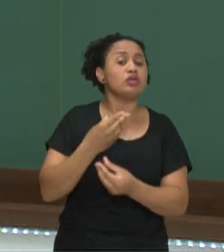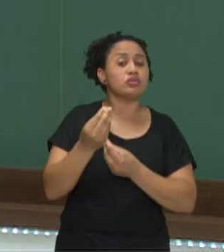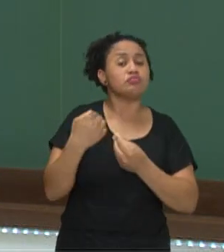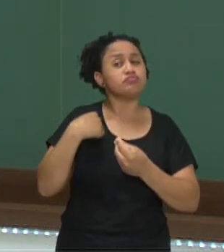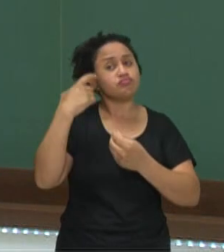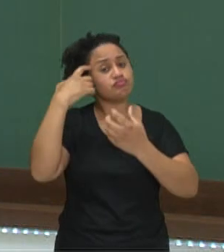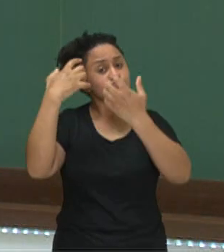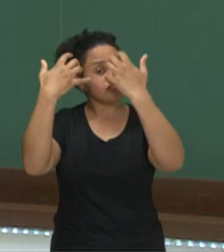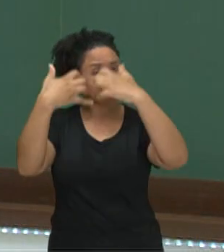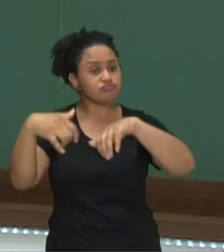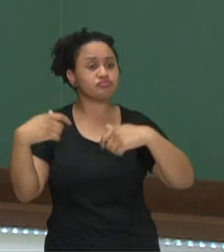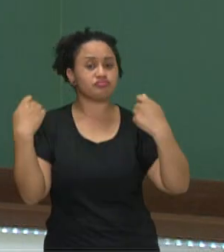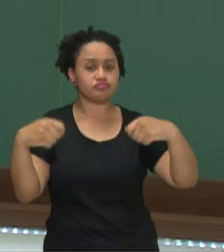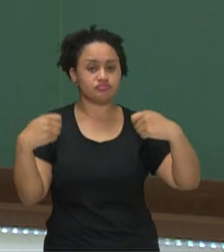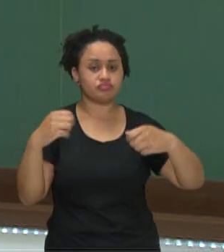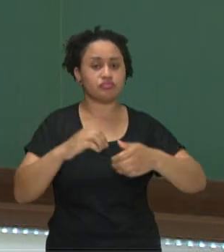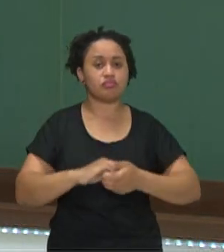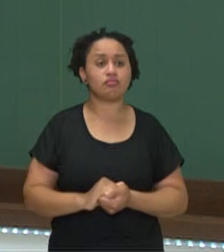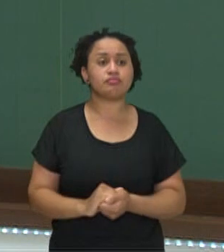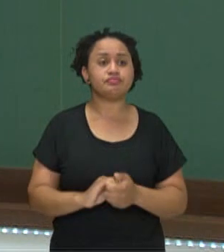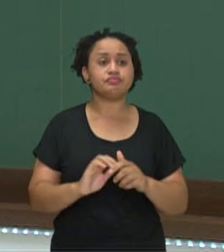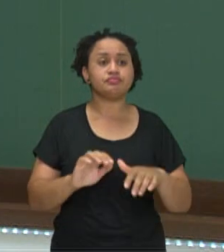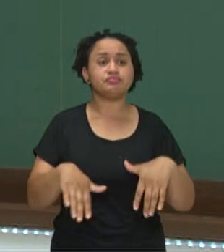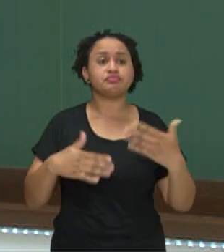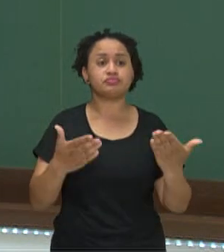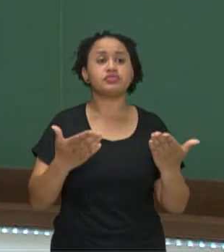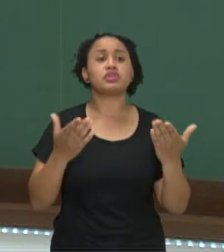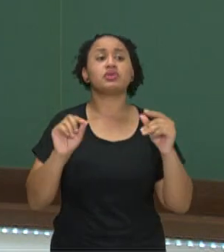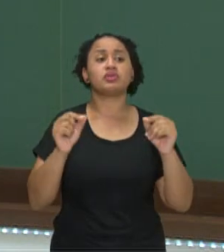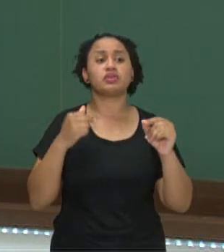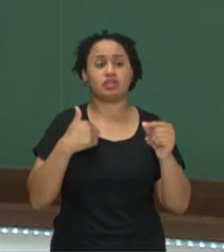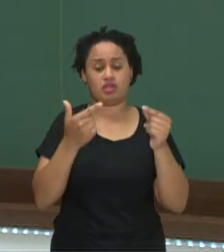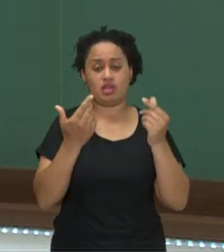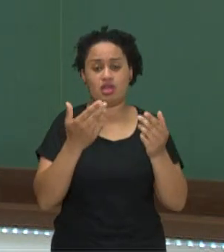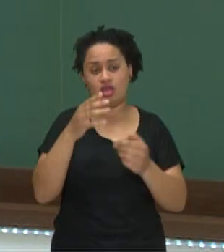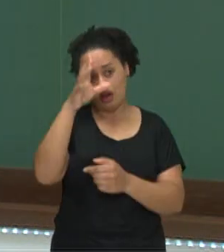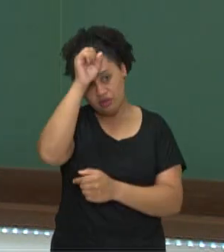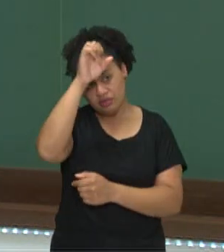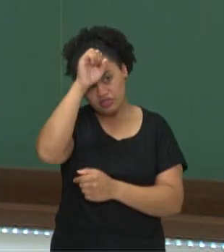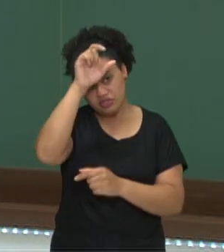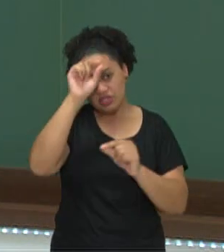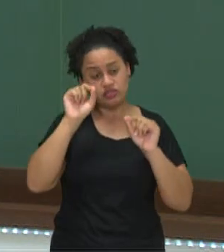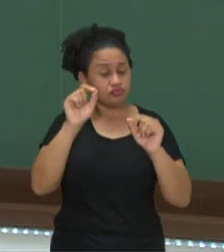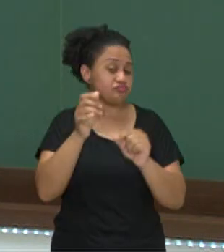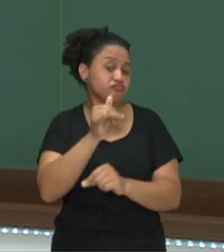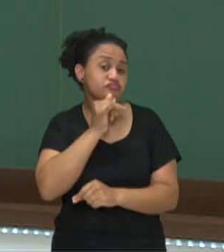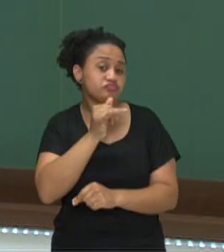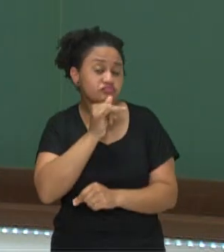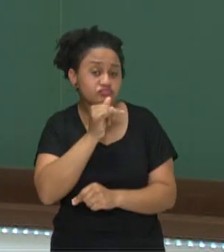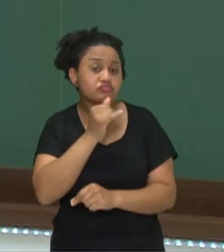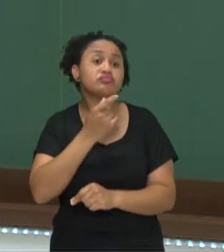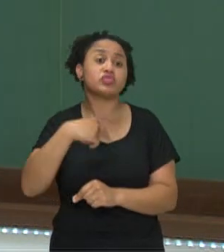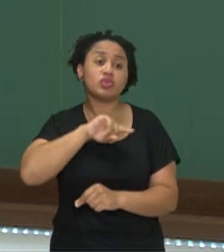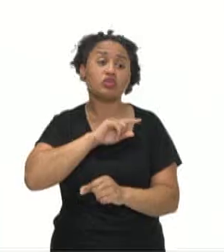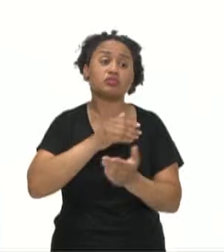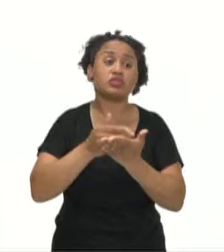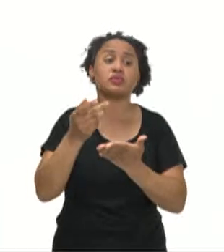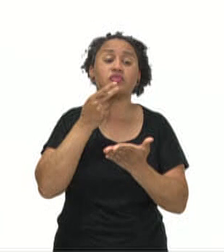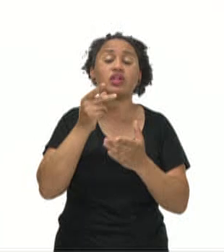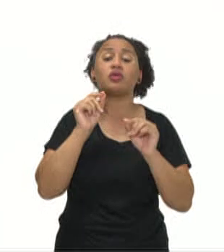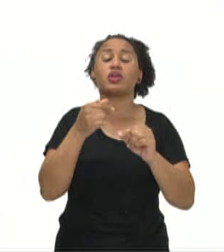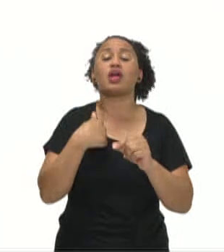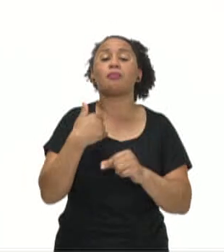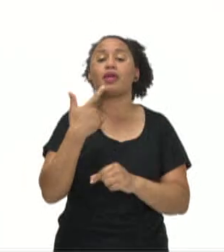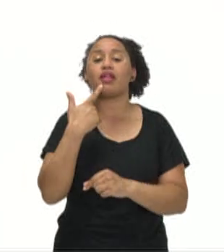sobre isso, né? Então, a aprendizagem, né, por meio da aprendizagem, por exemplo, que nós passamos a falar um novo